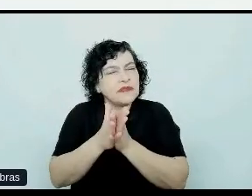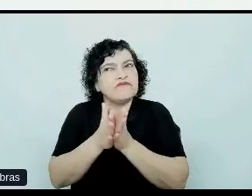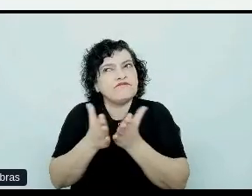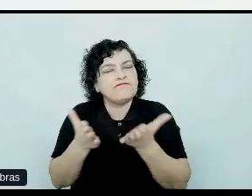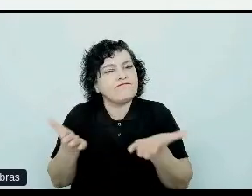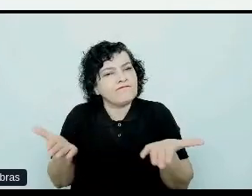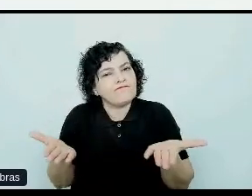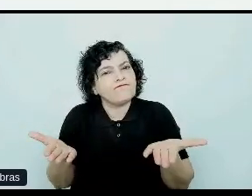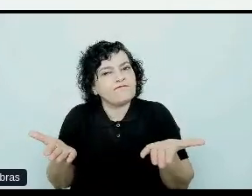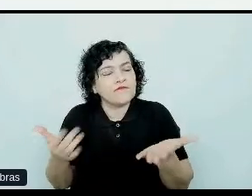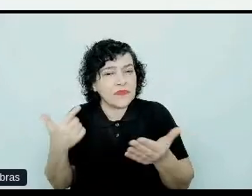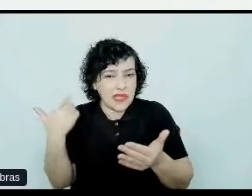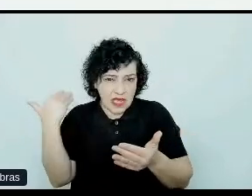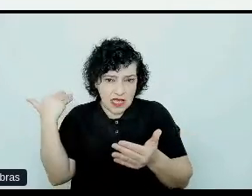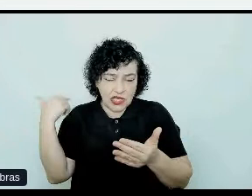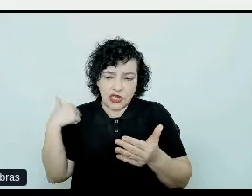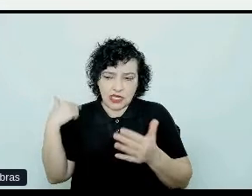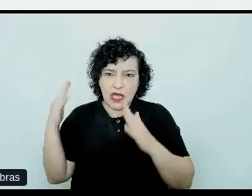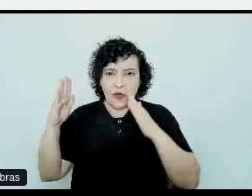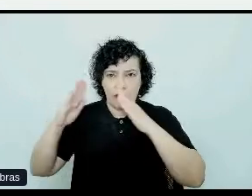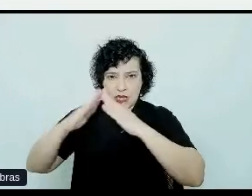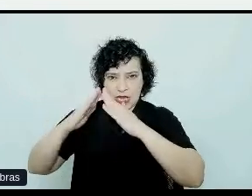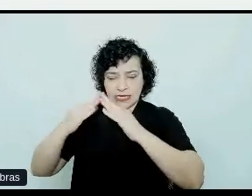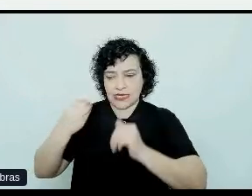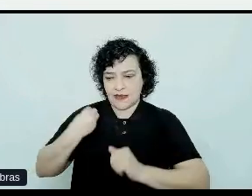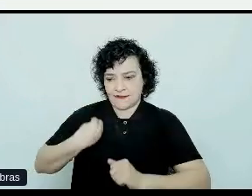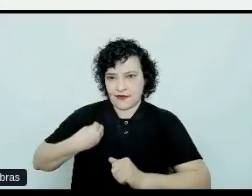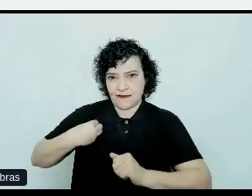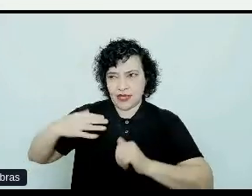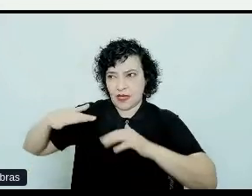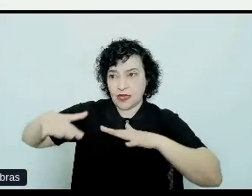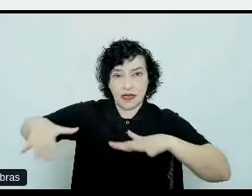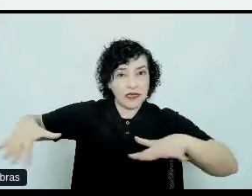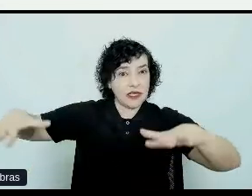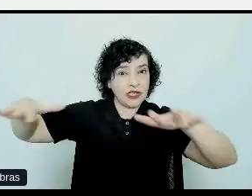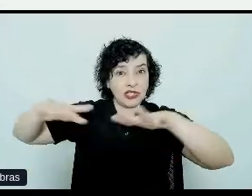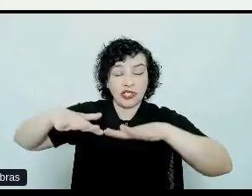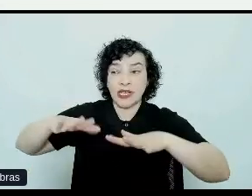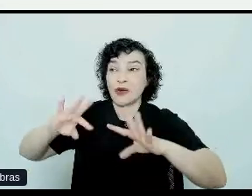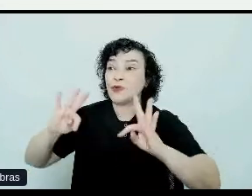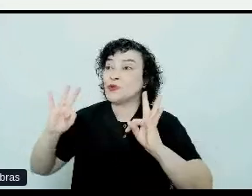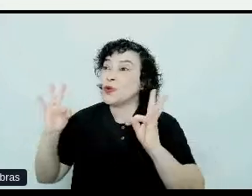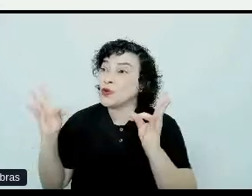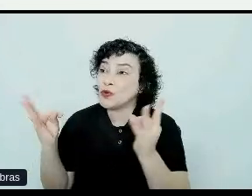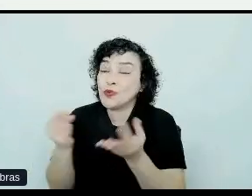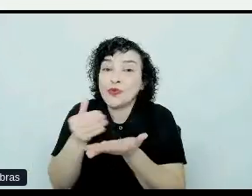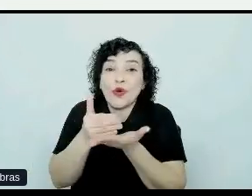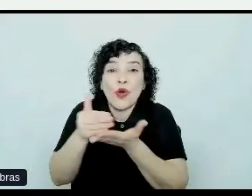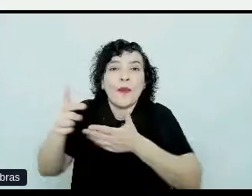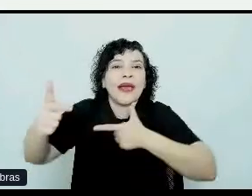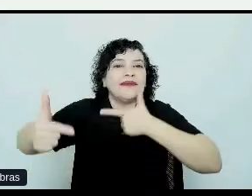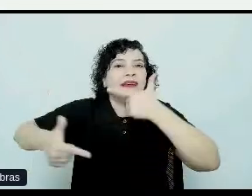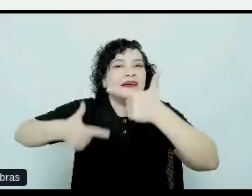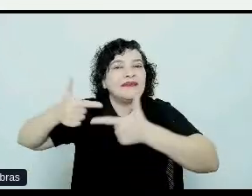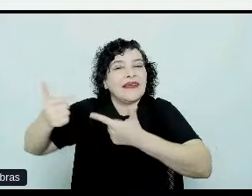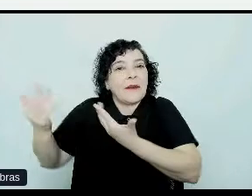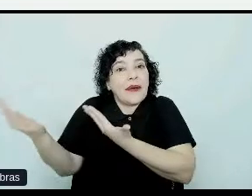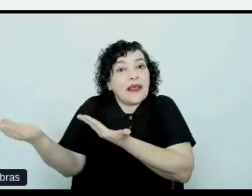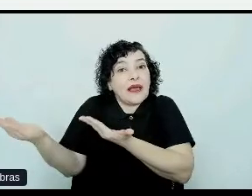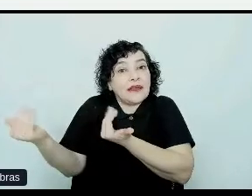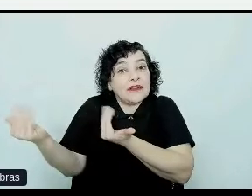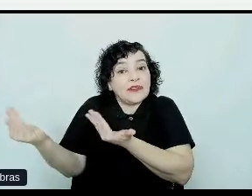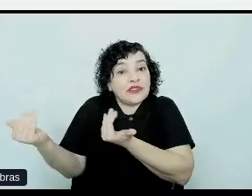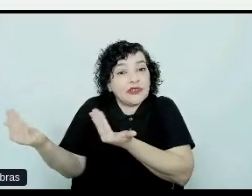né, onde eu morava, na minha região, todo mundo começa a trabalhar muito cedo, né, e tá aí o